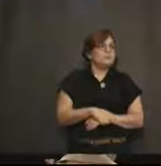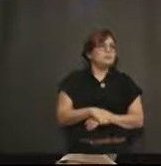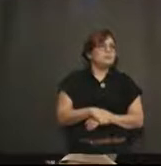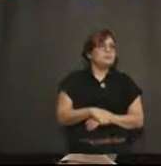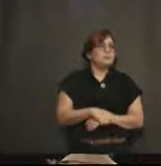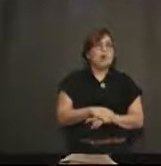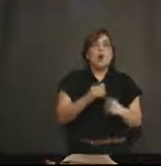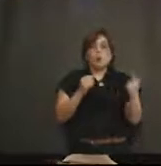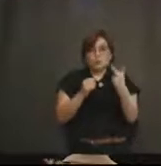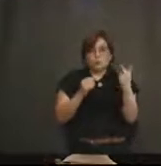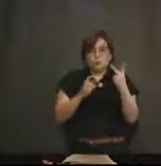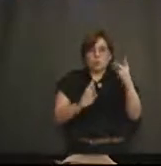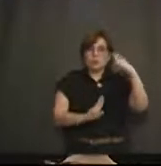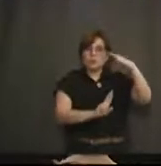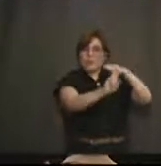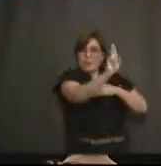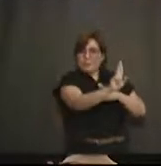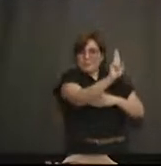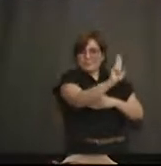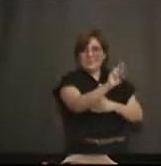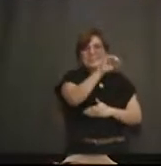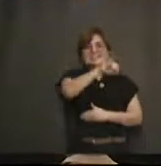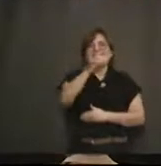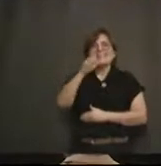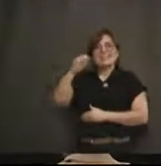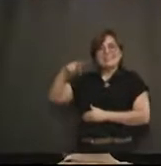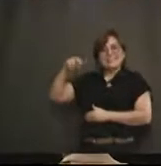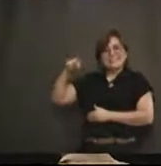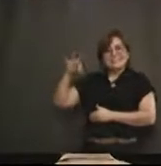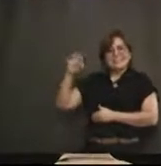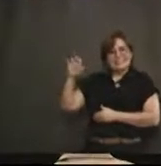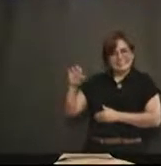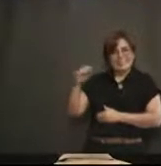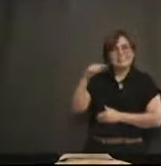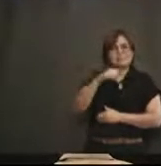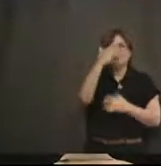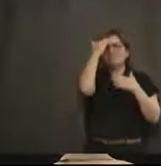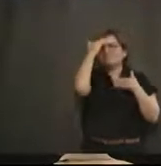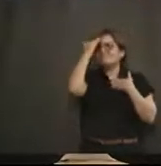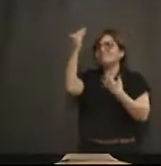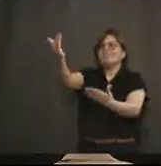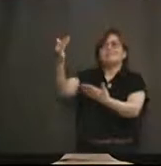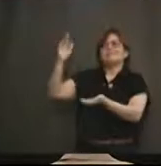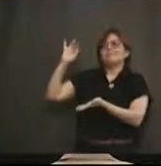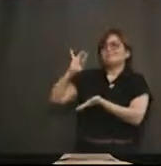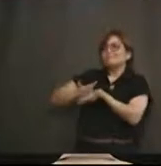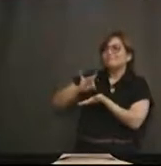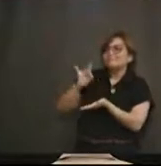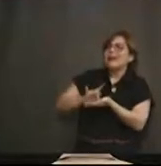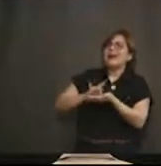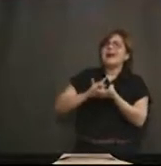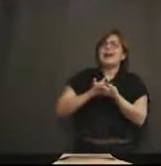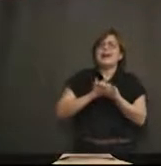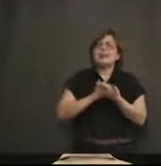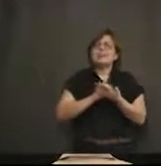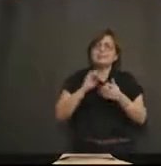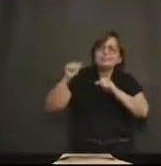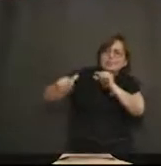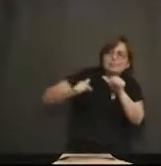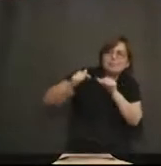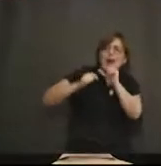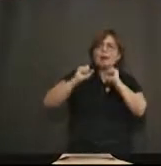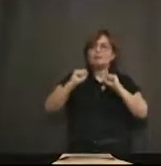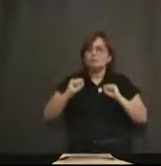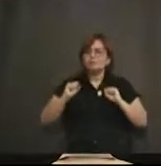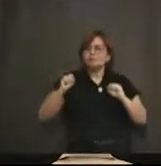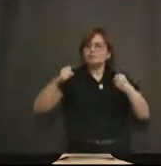representados pela Janete, a qual eu queria agradecer do fundo do coração por todo o trabalho, todo o empenho e